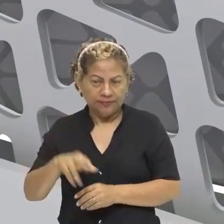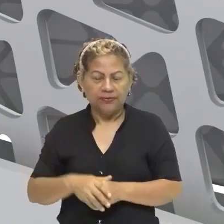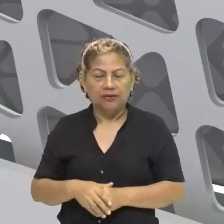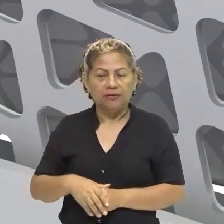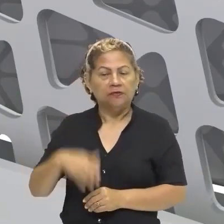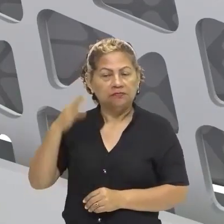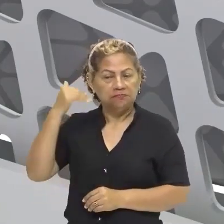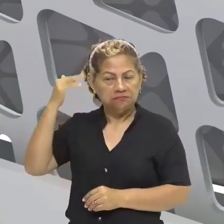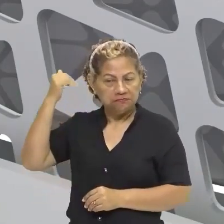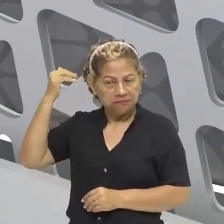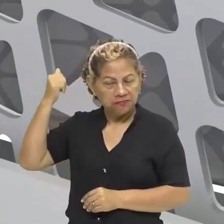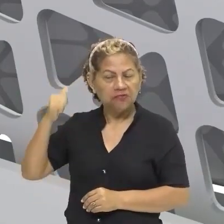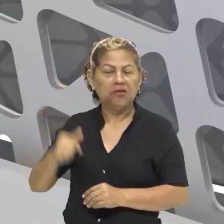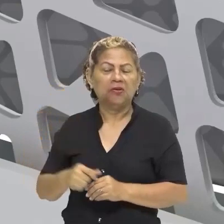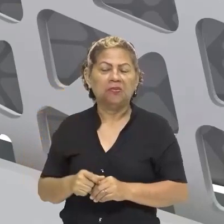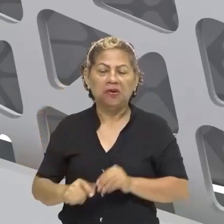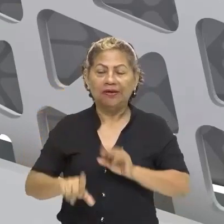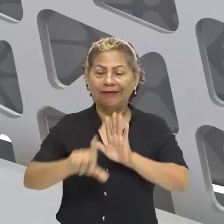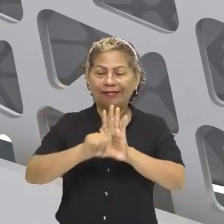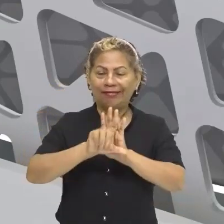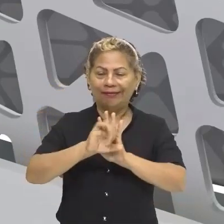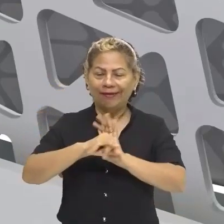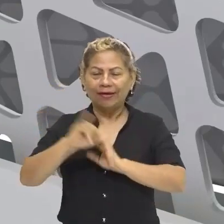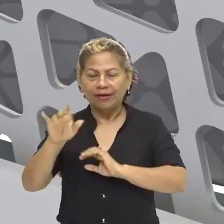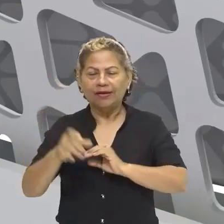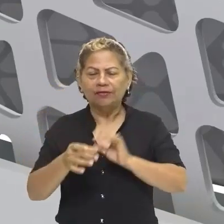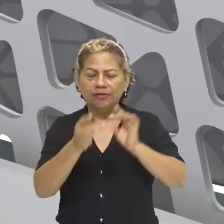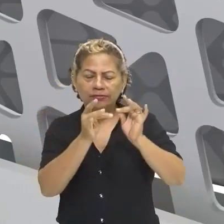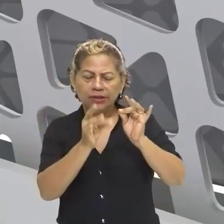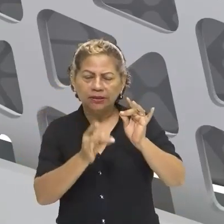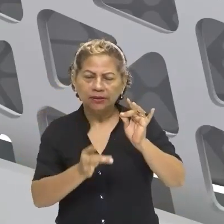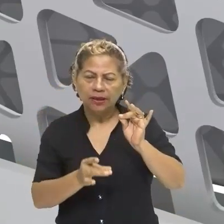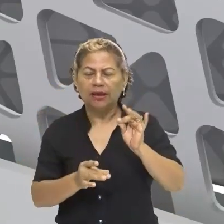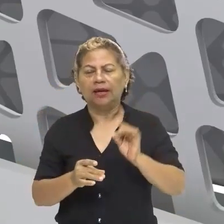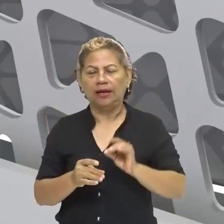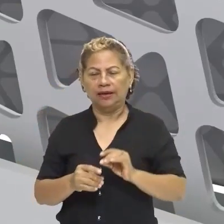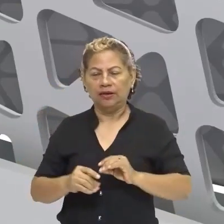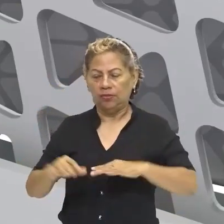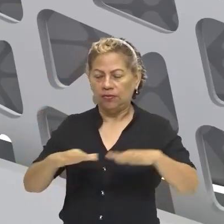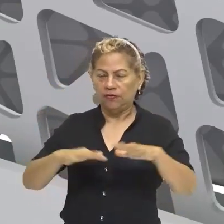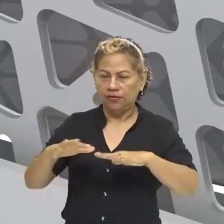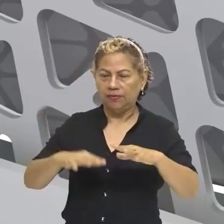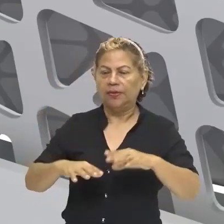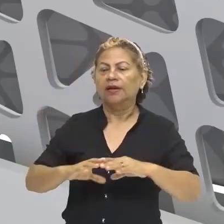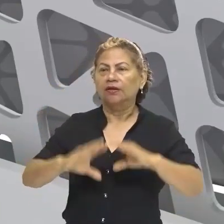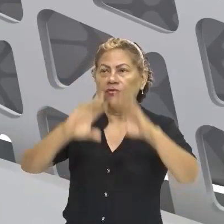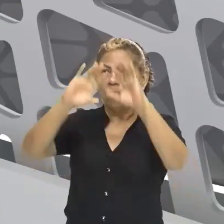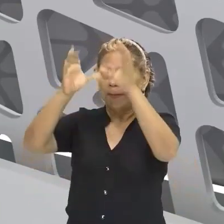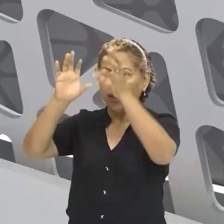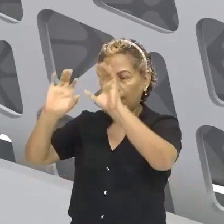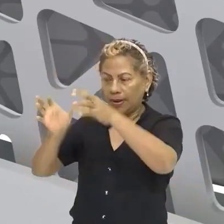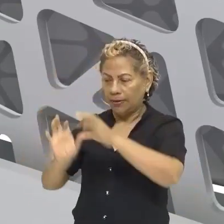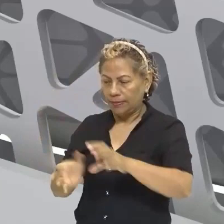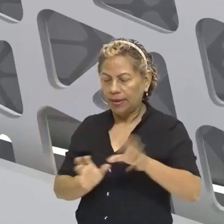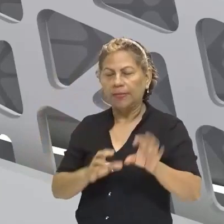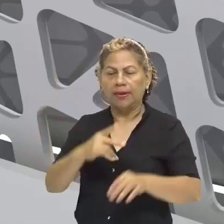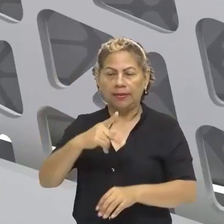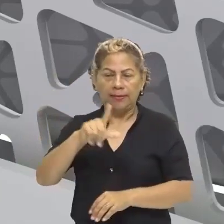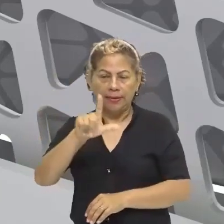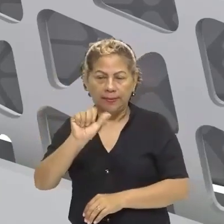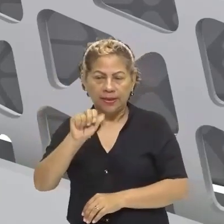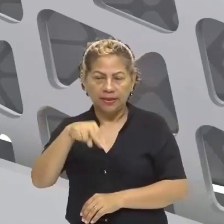famosas leis de Kepler, que descrevem o movimento dos planetas. Então vamos